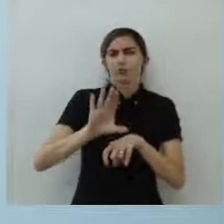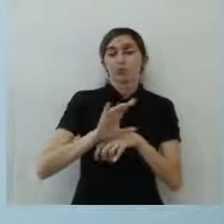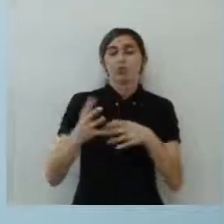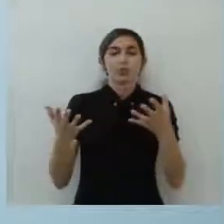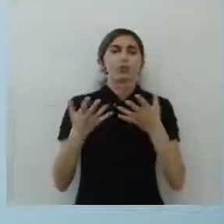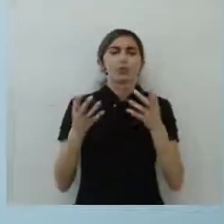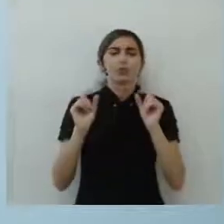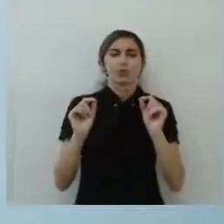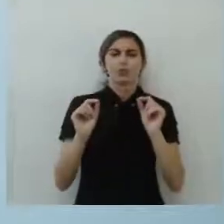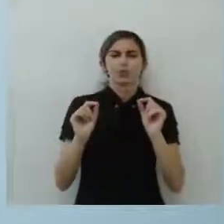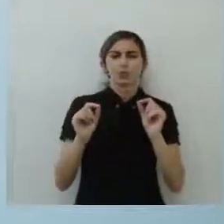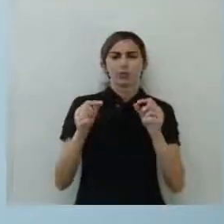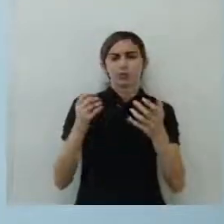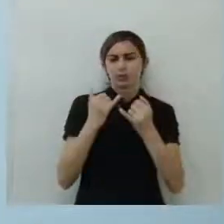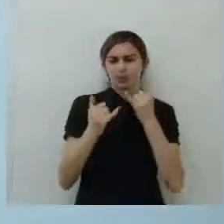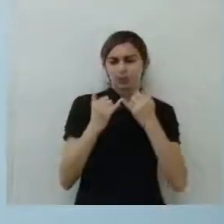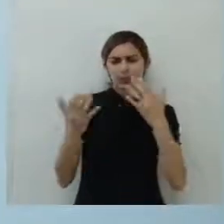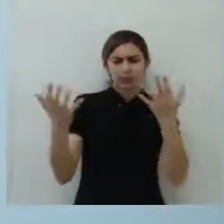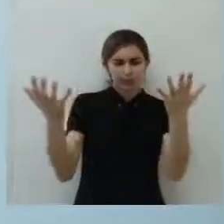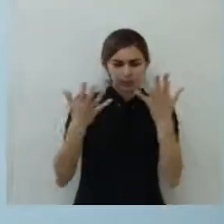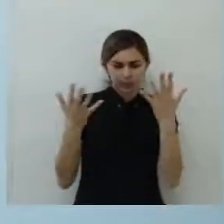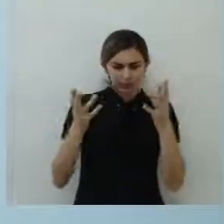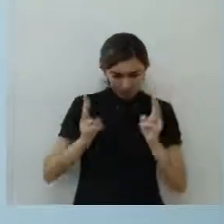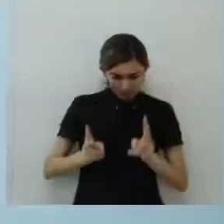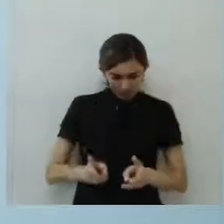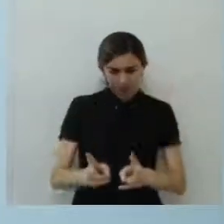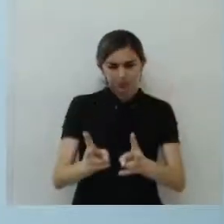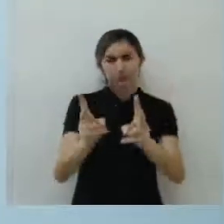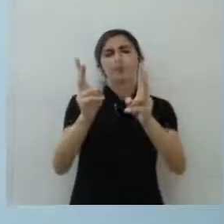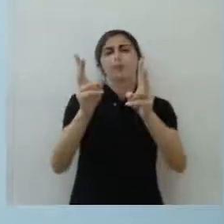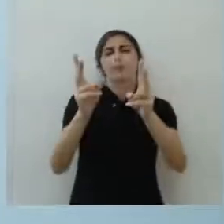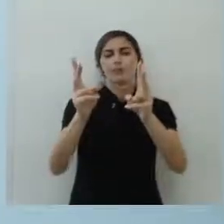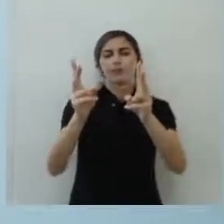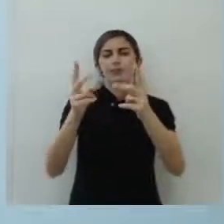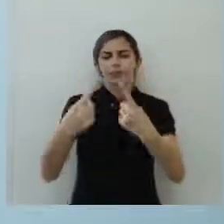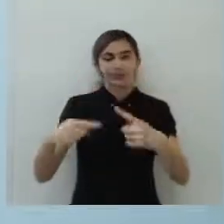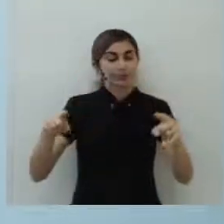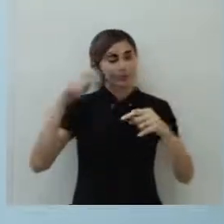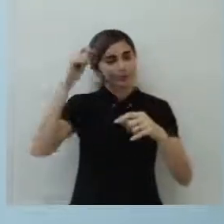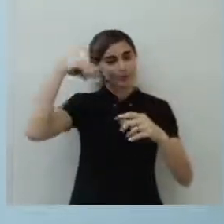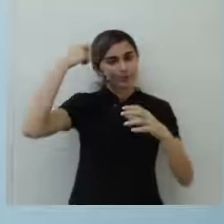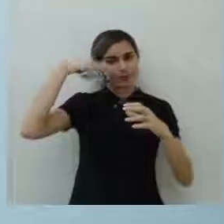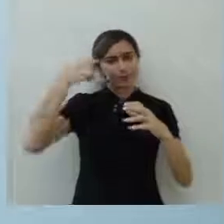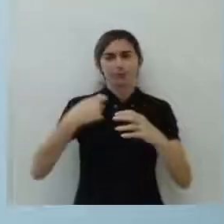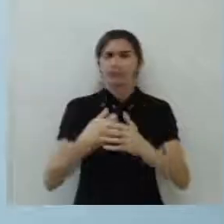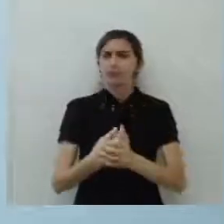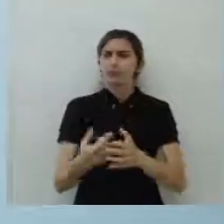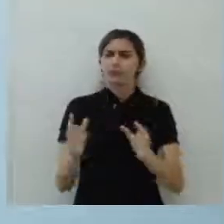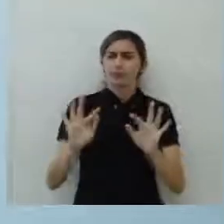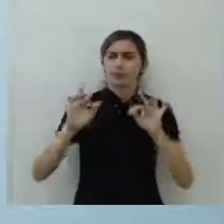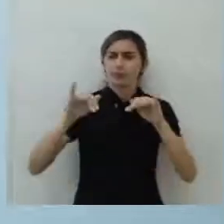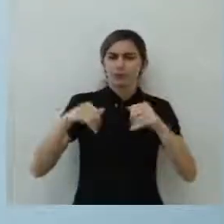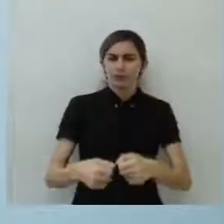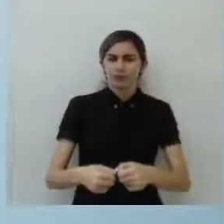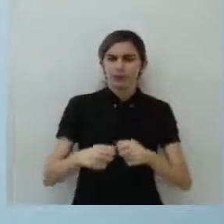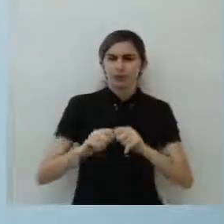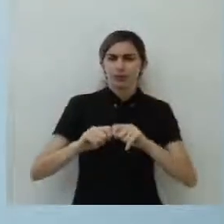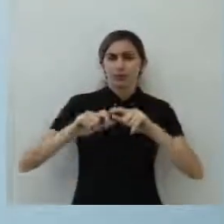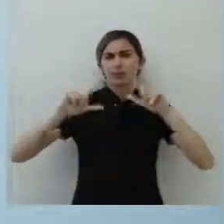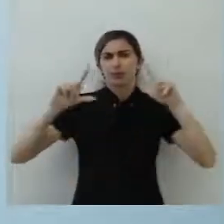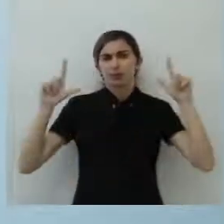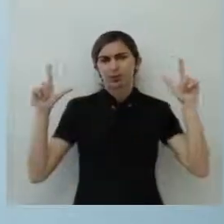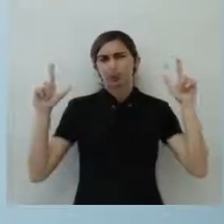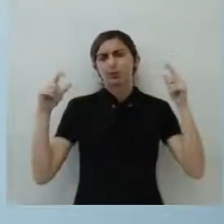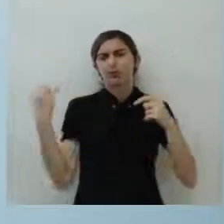que ele quer? Ele parece que quer seguir realmente a carreira de artista. E para finalizar essa tela, uma tela